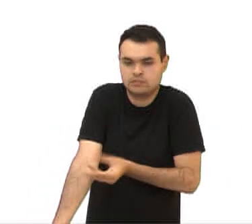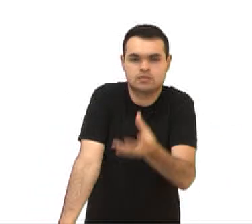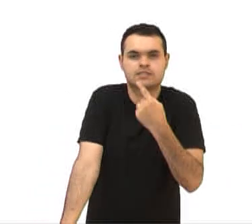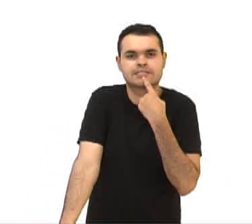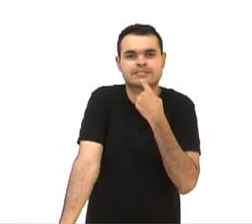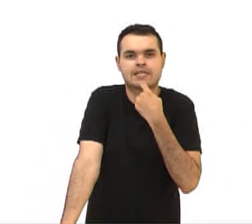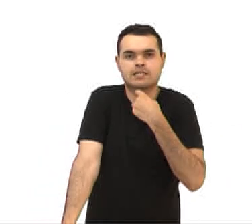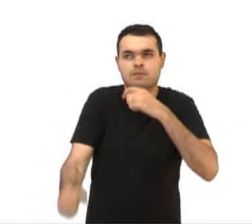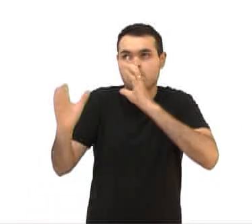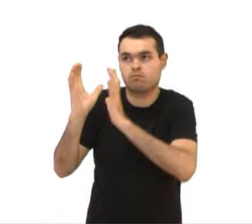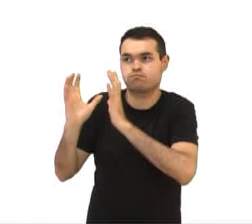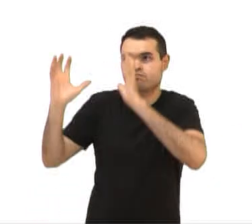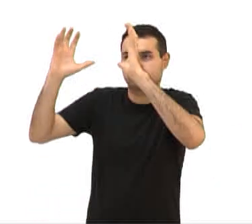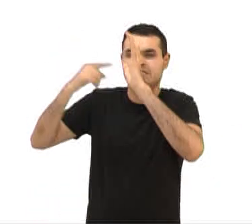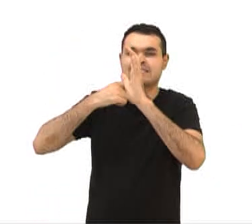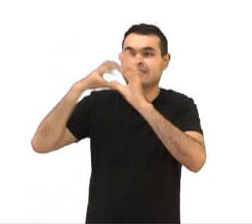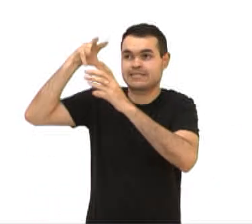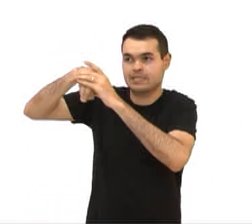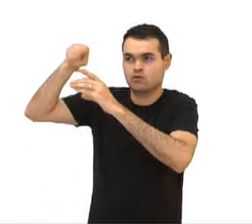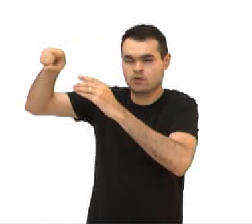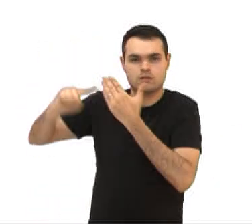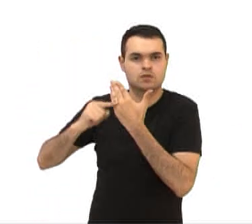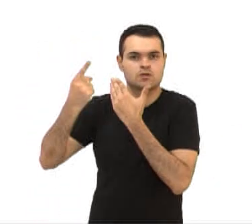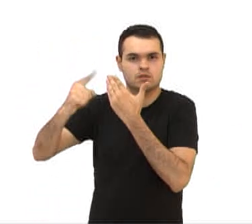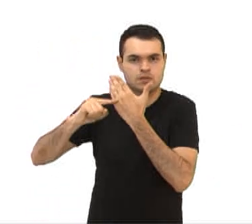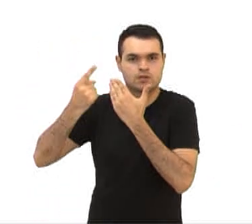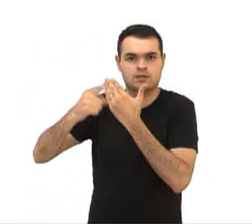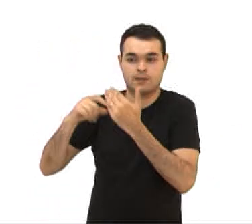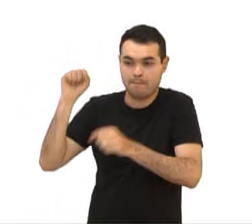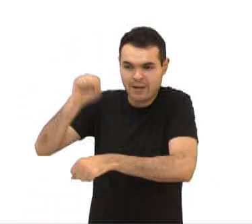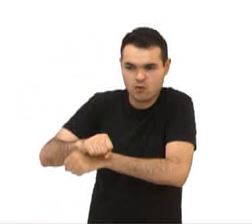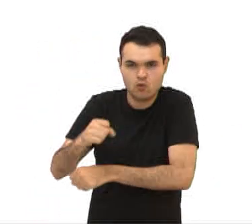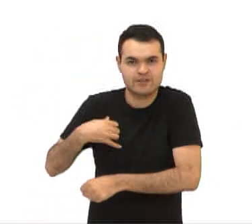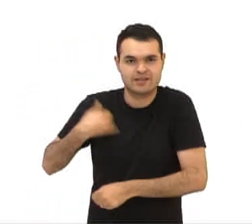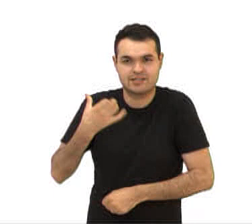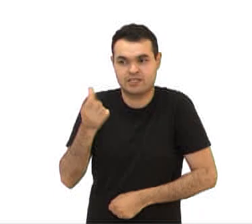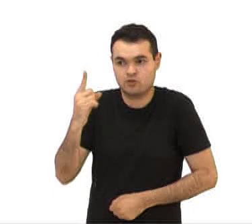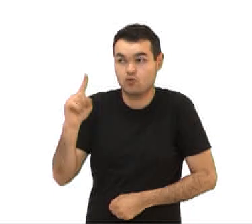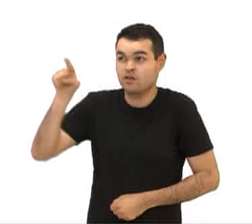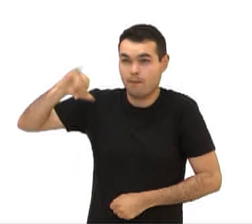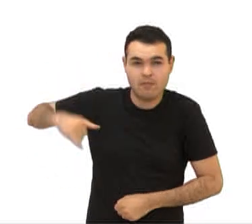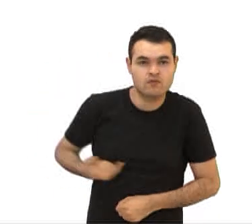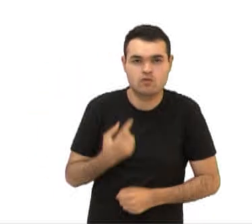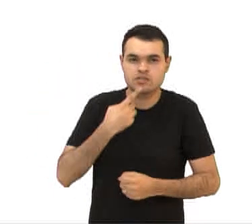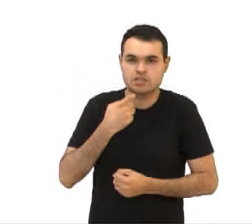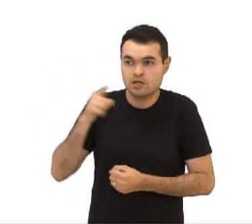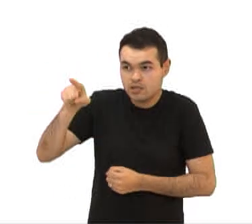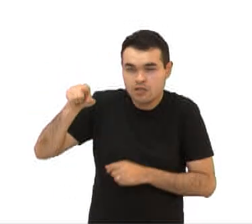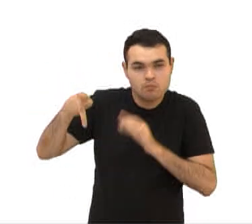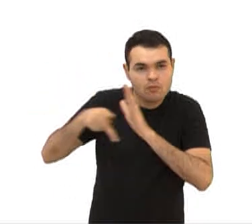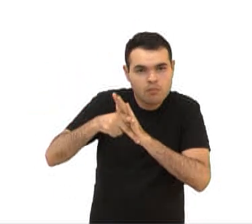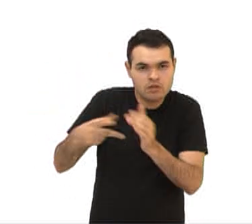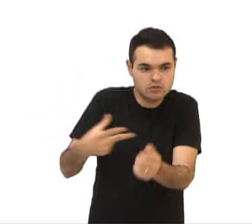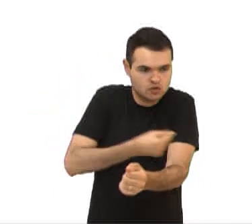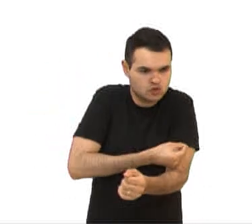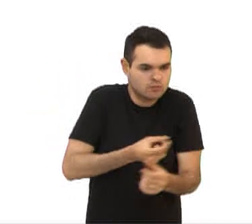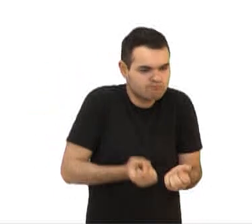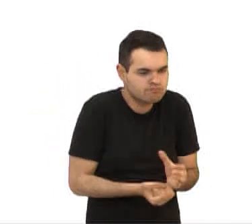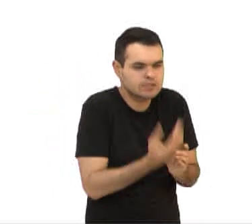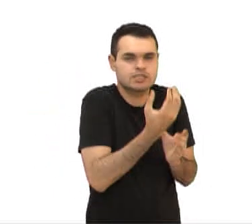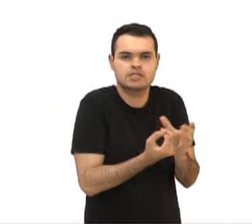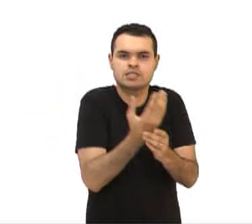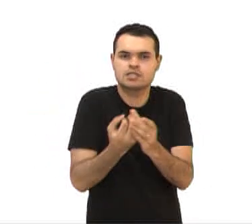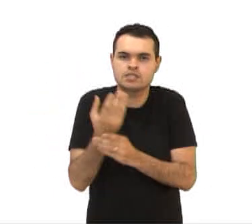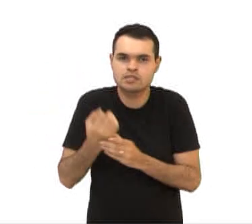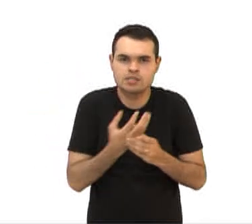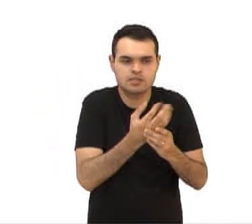idade. Seu sangue contém anticorpos únicos e foi utilizado em pesquisas que resultaram no desenvolvimento da injeção Rogan, que ajuda a